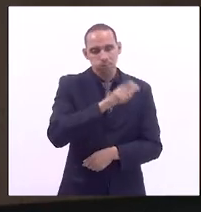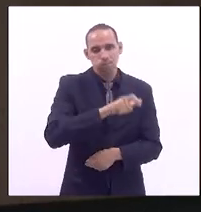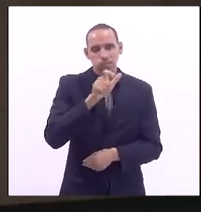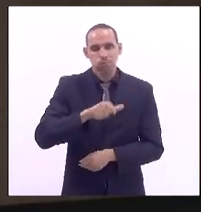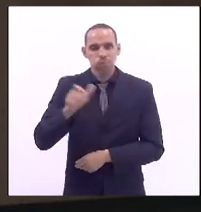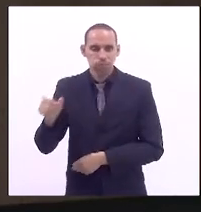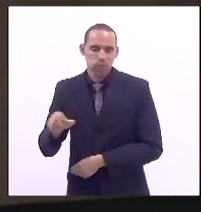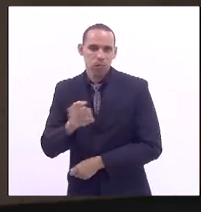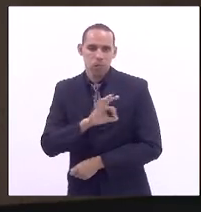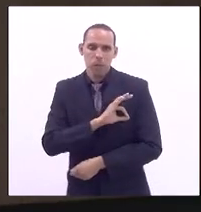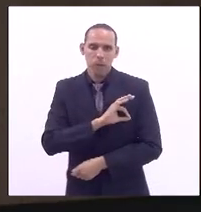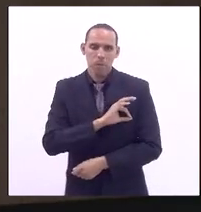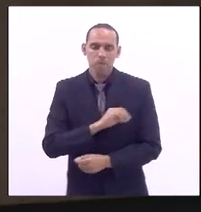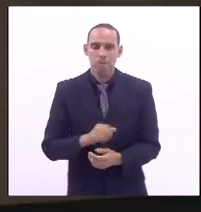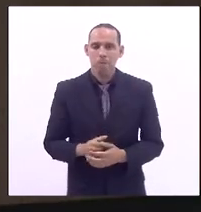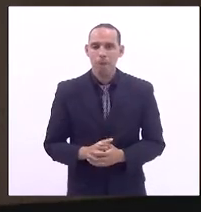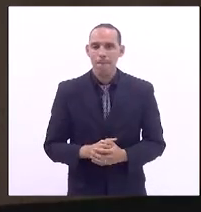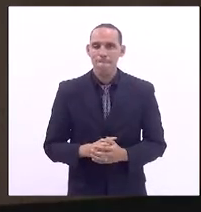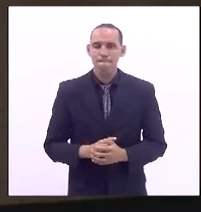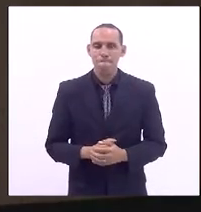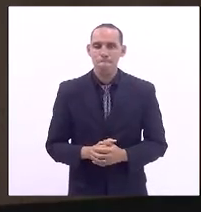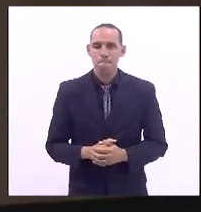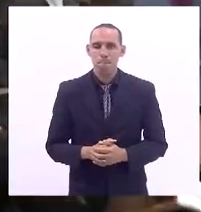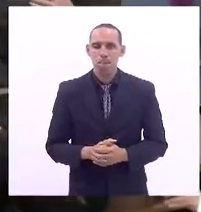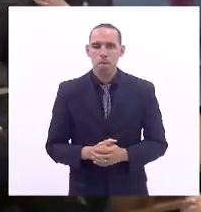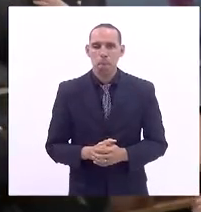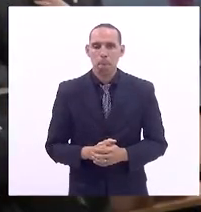mesmos policiais tem uma presidente